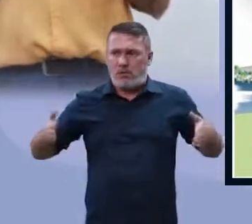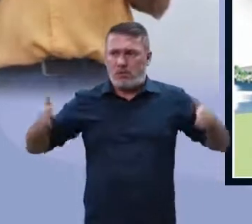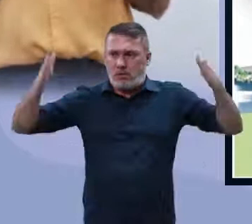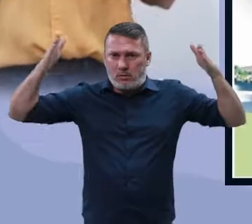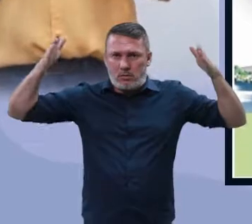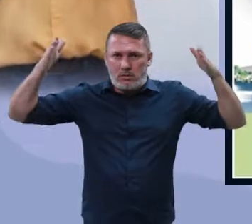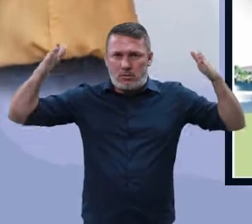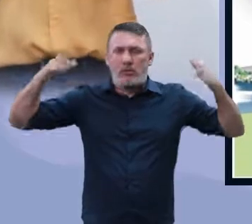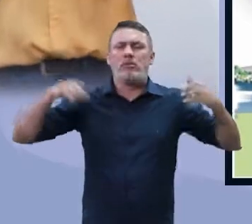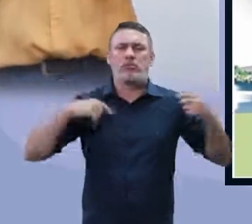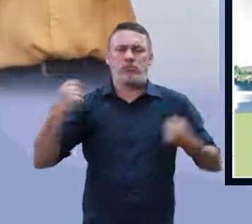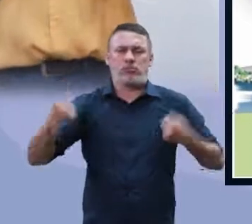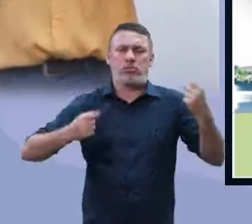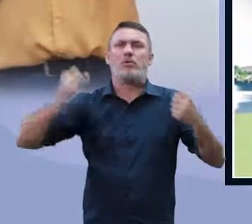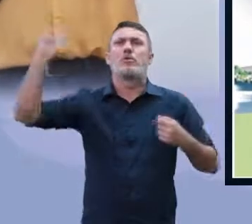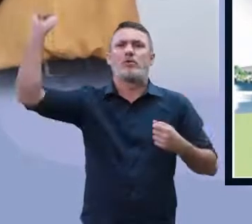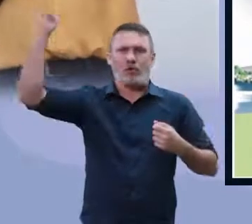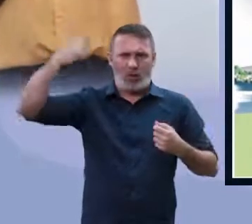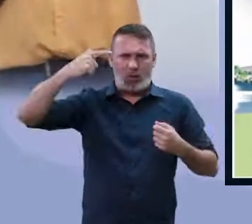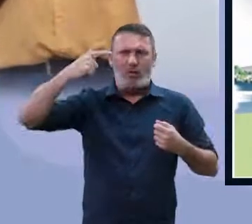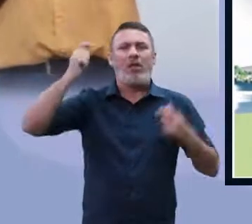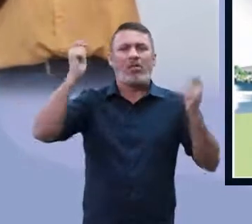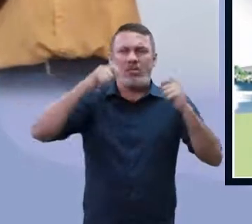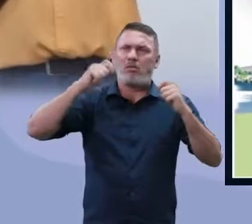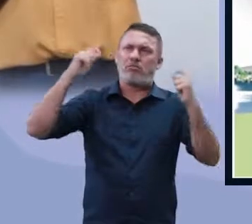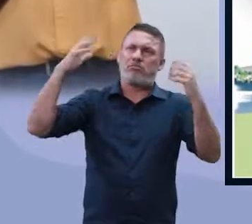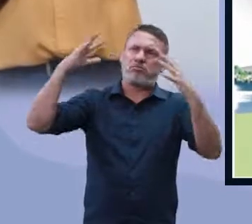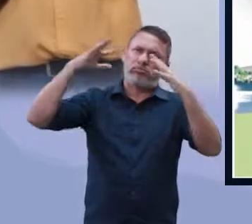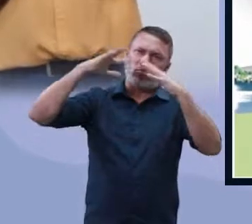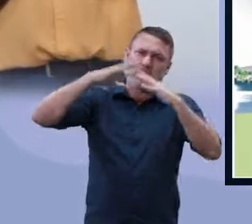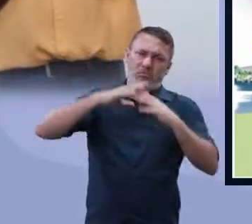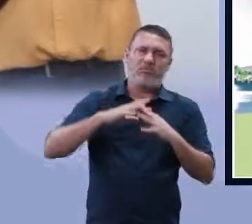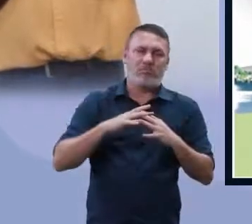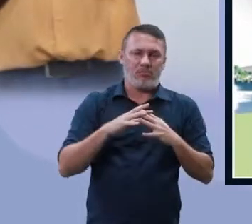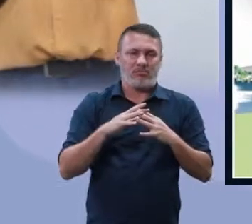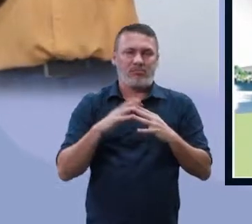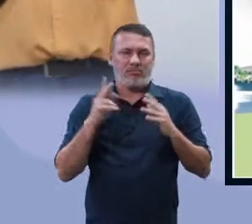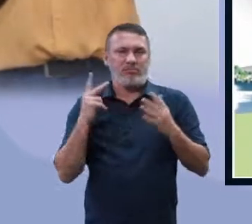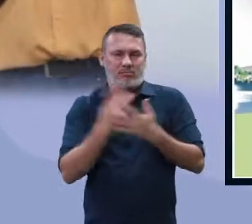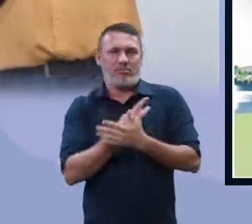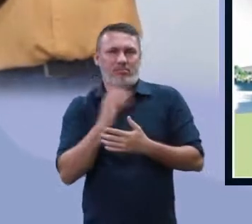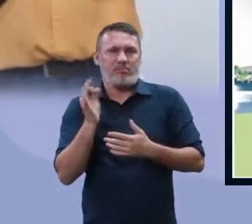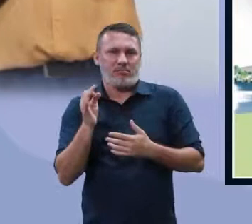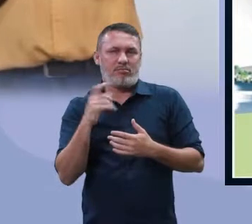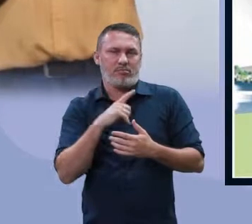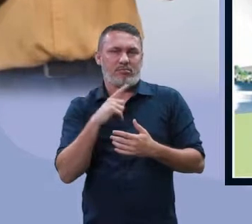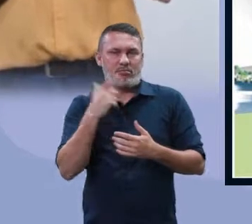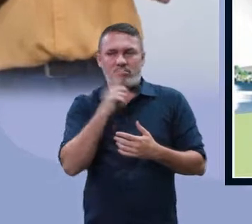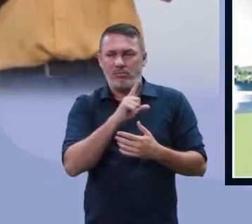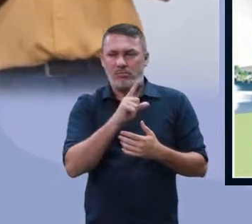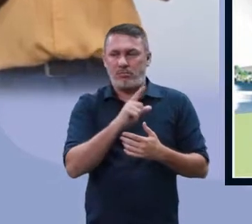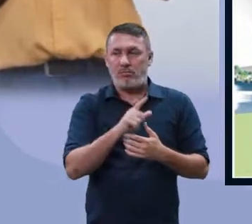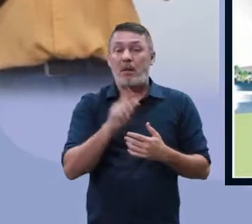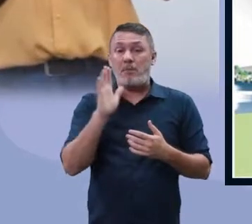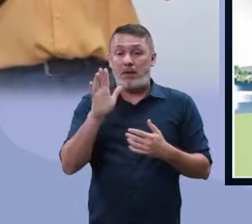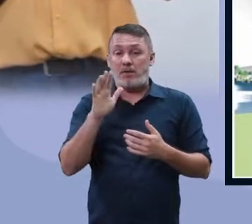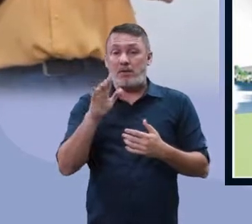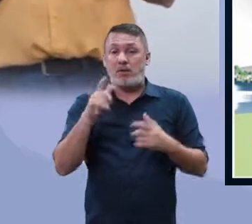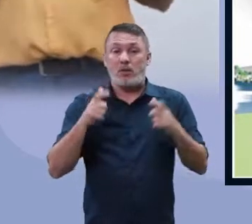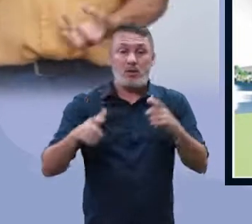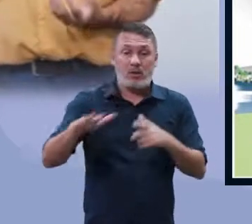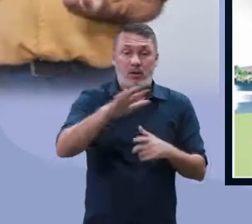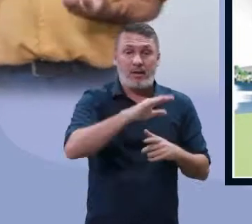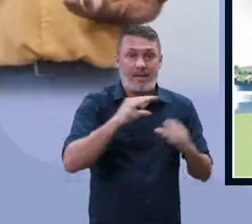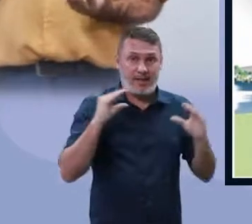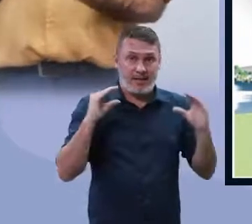da luz solar e do calor. Esse calor vai aquecer as áreas plastificadas do veículo. Essas áreas